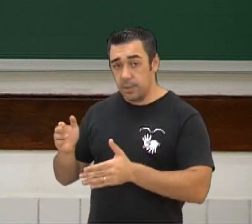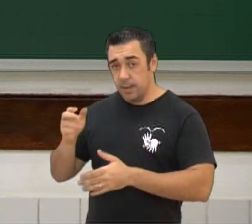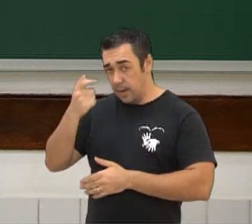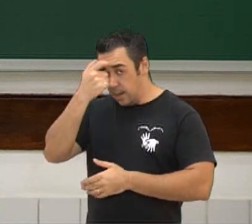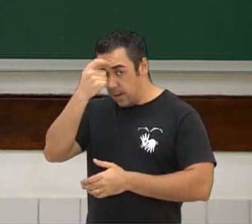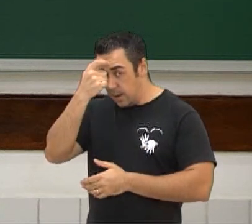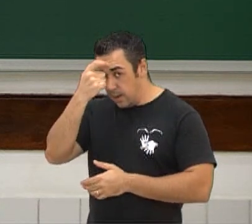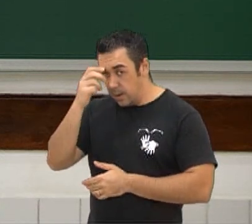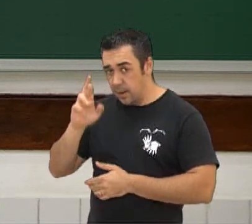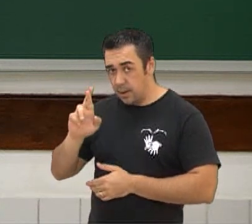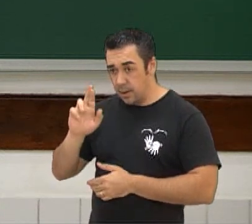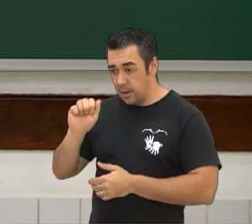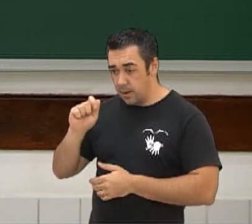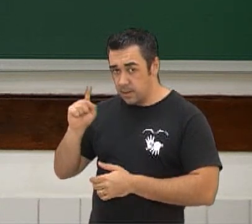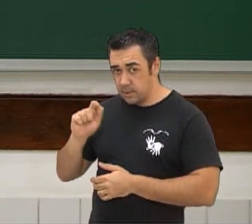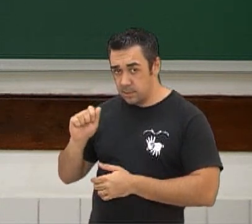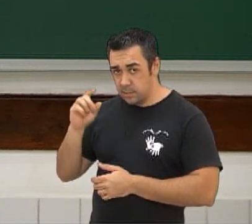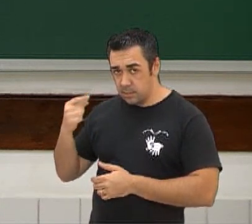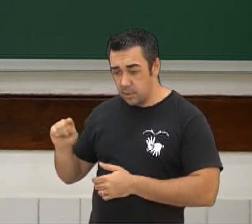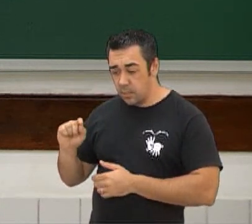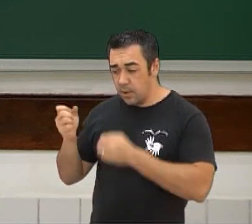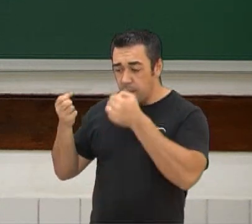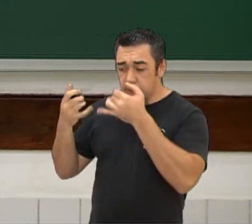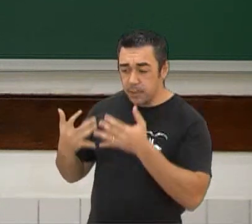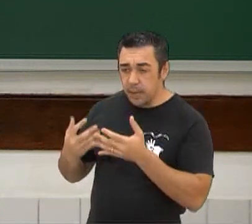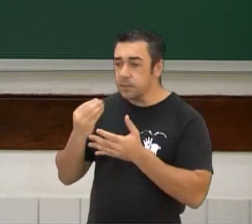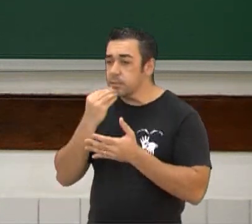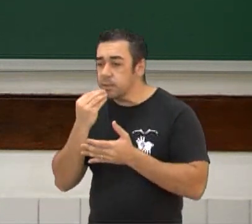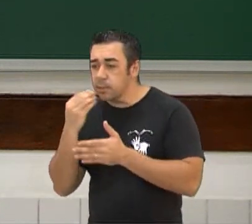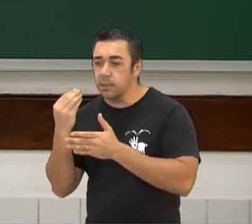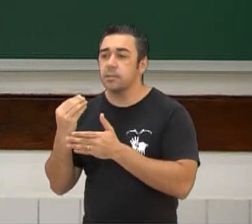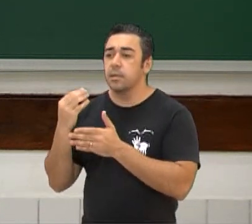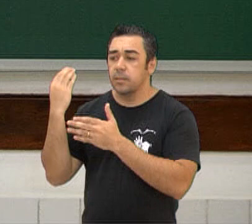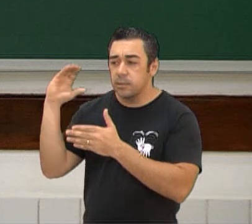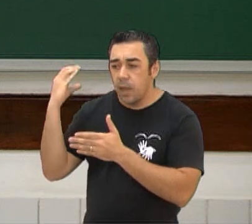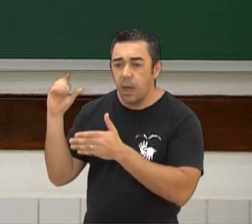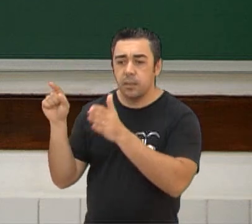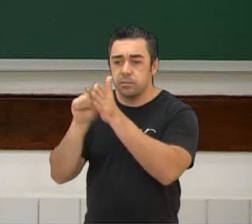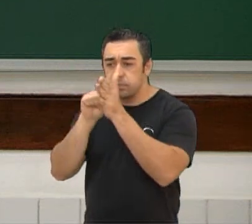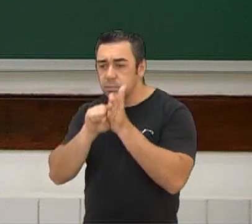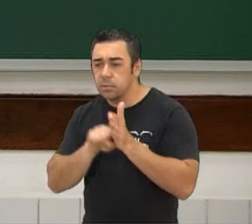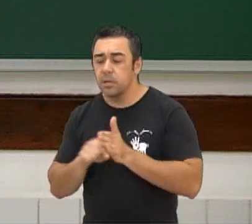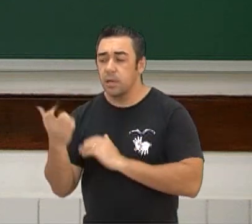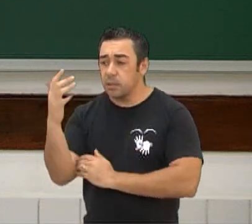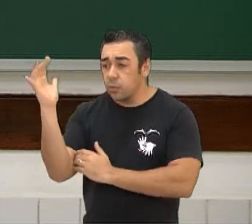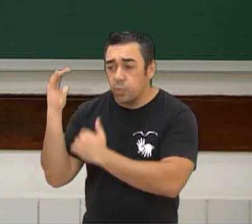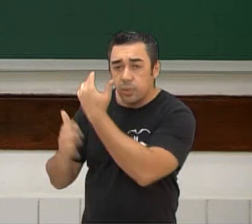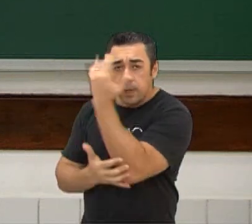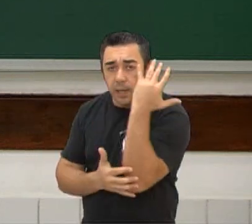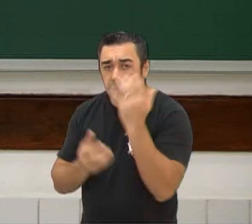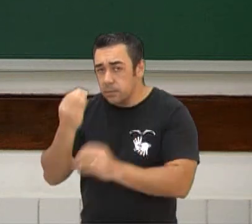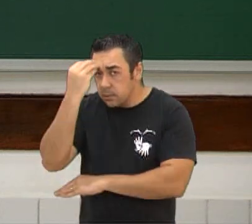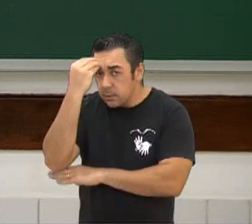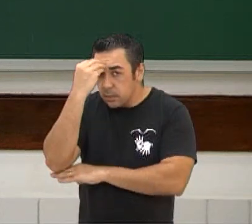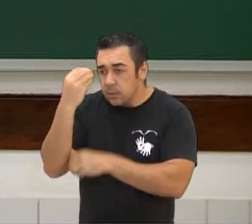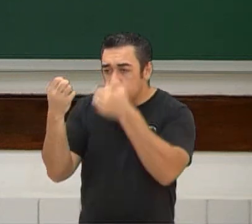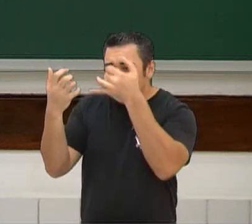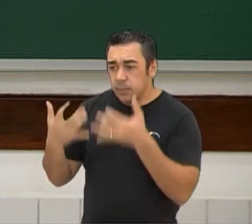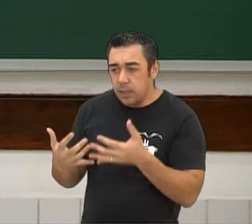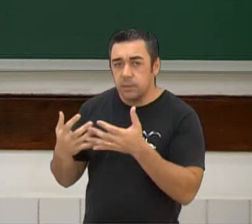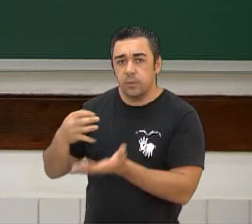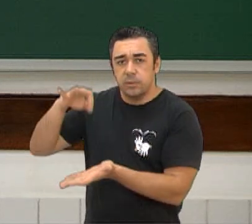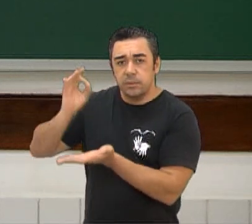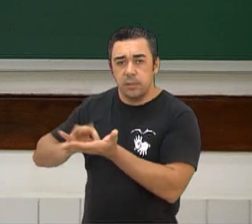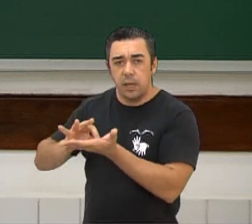ela vai buscar a explicação da natureza, a explicação das coisas pela razão, vai buscar